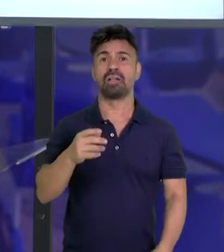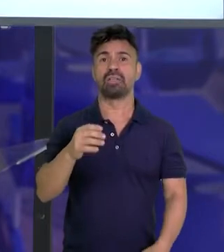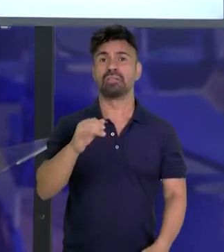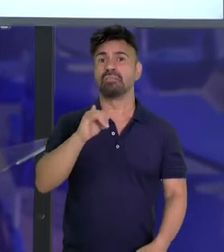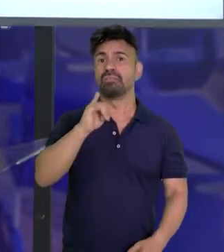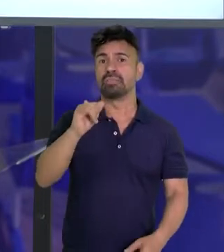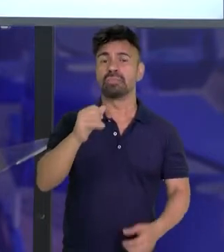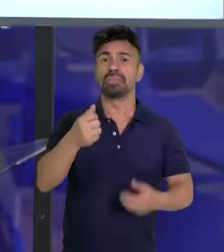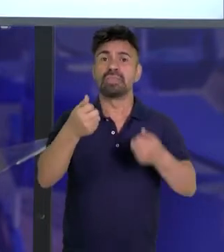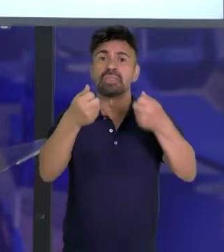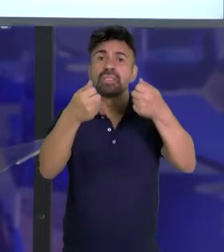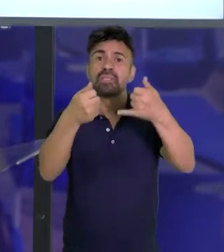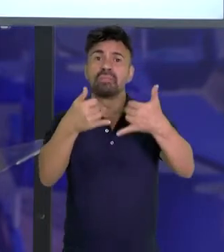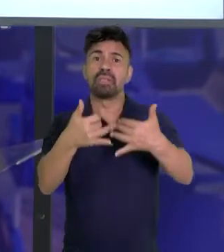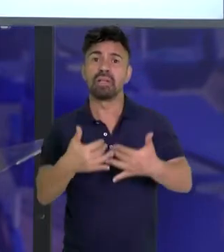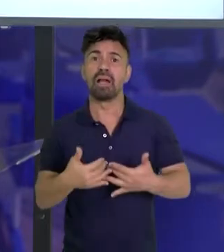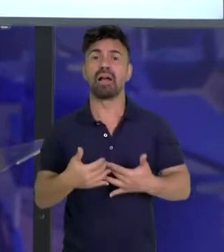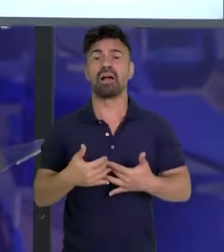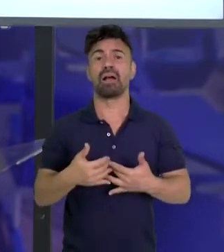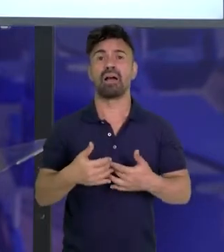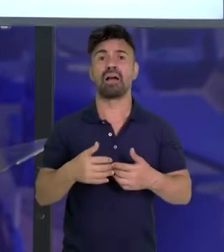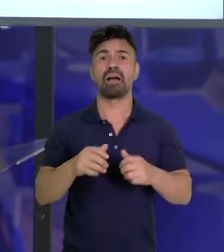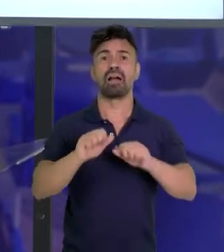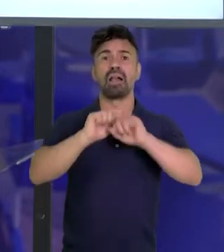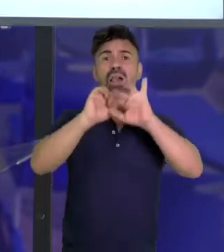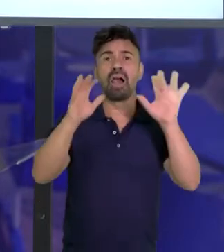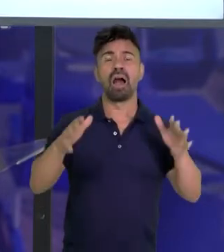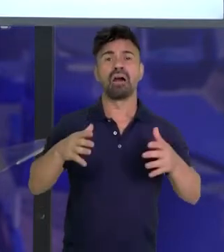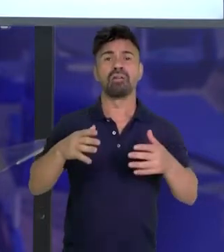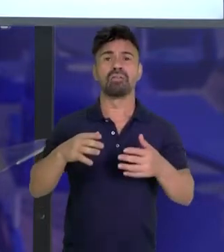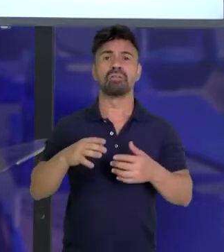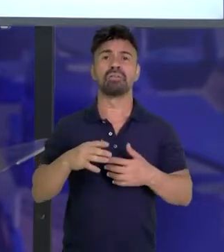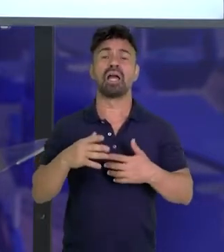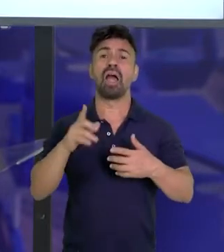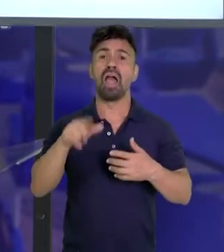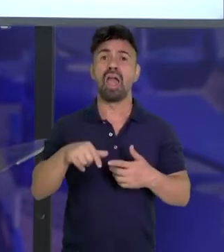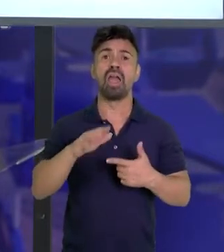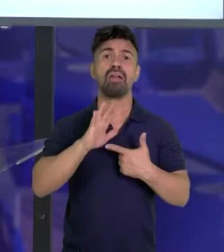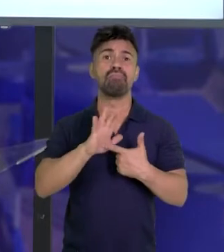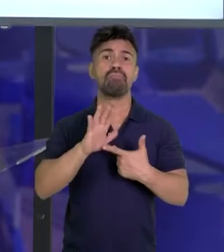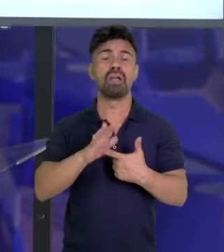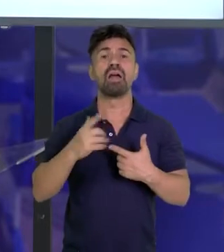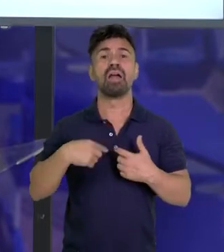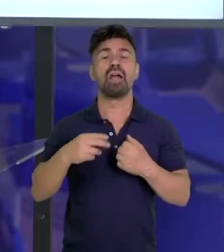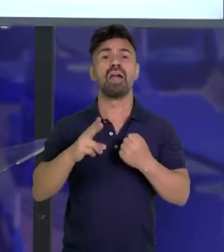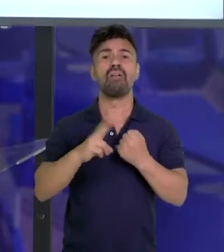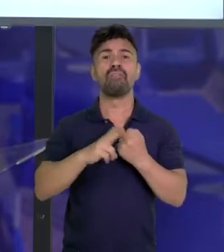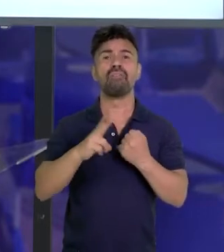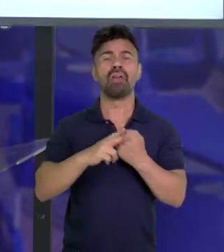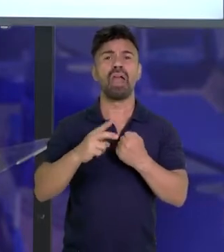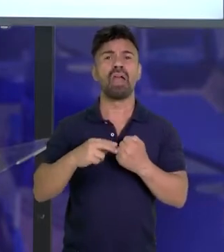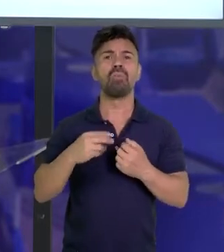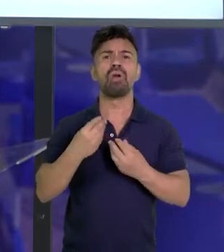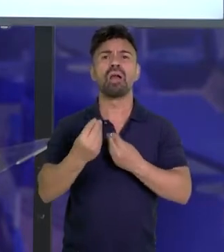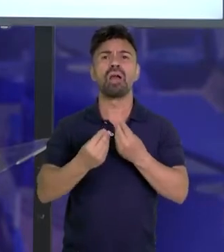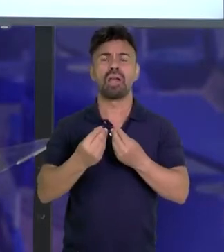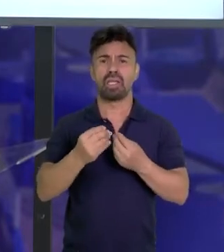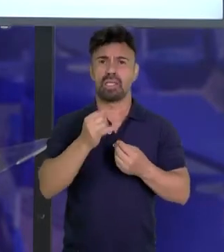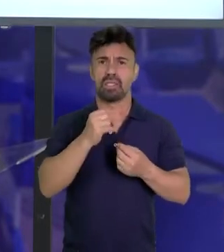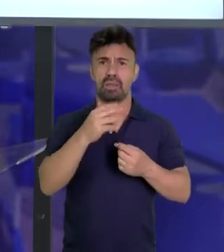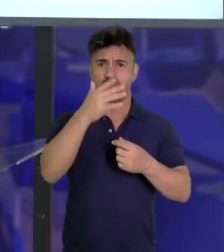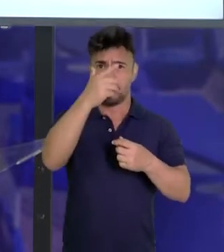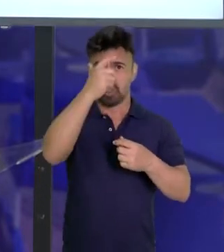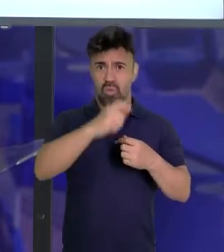declarar, explicar, esclarecer. São verbos que introduzem a ideia de que, após